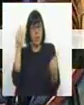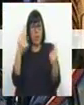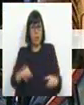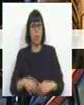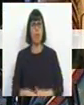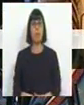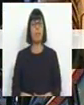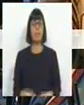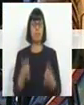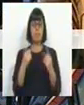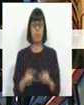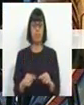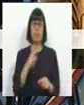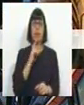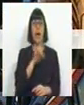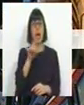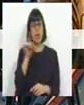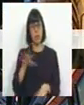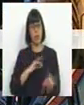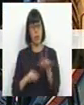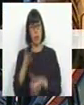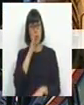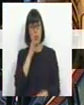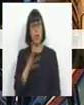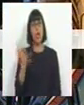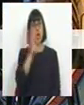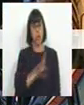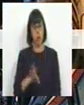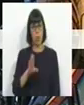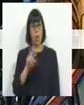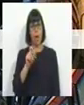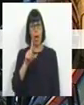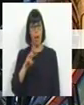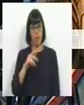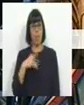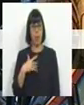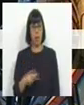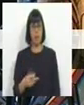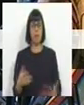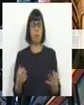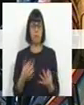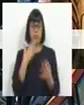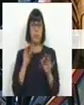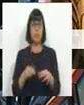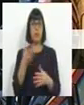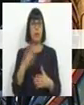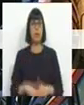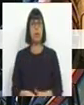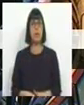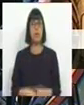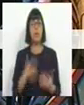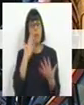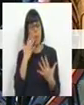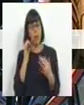saber. Em relação às questões do Sr. Deputado João Almeida, é óbvio, quero terminar, se faz favor.